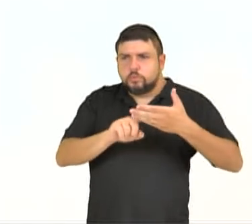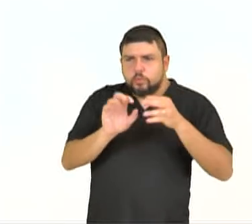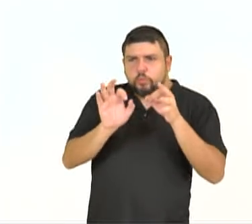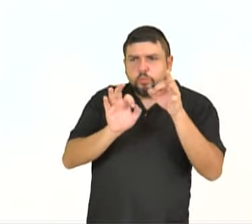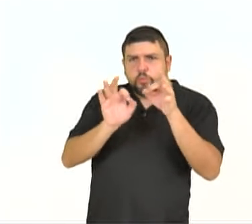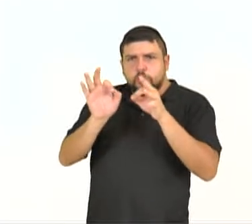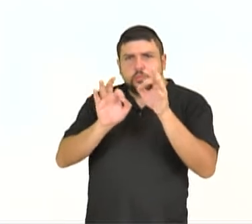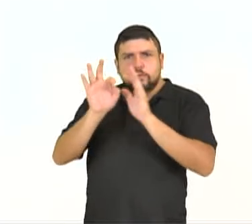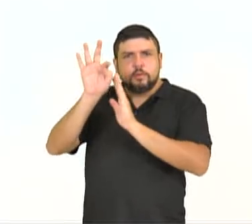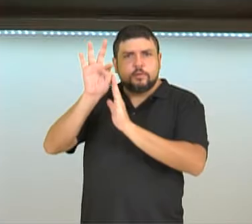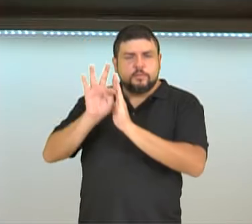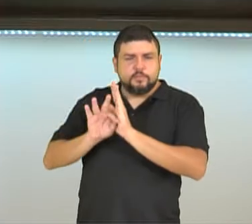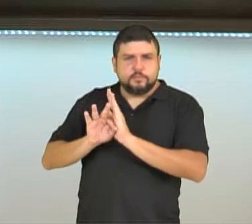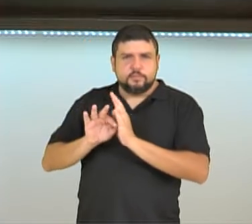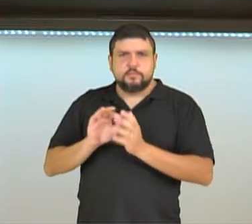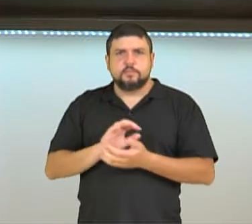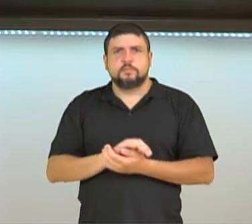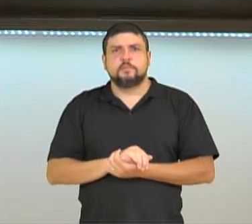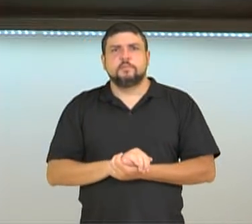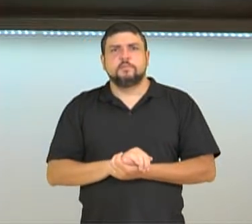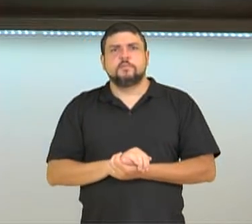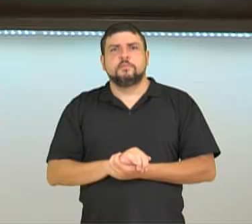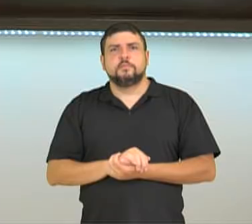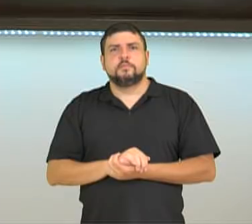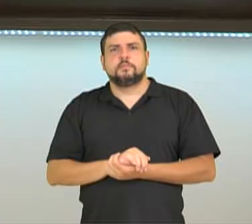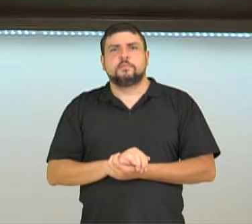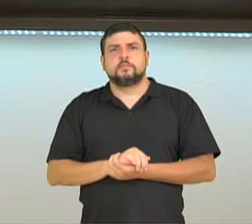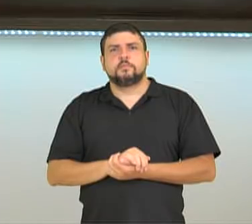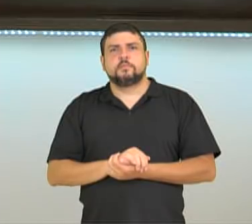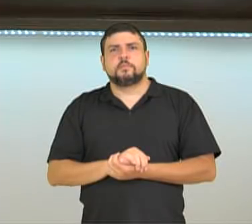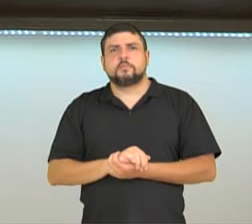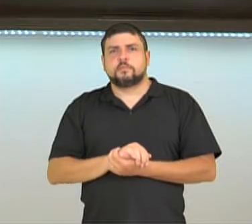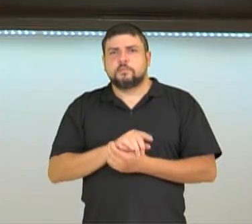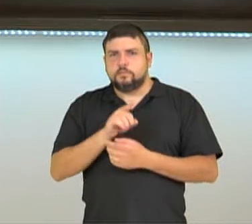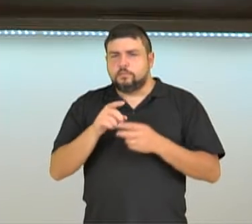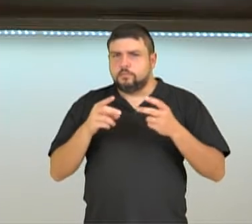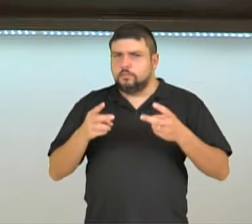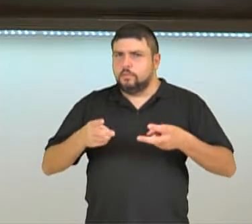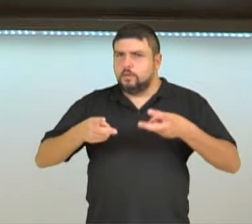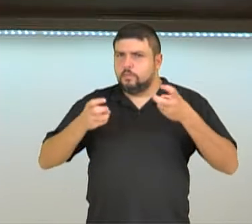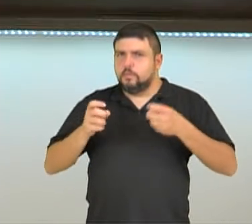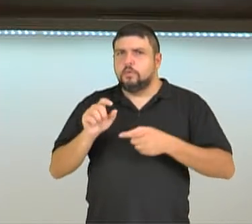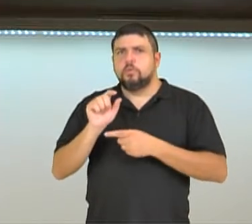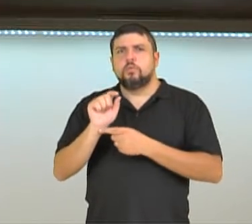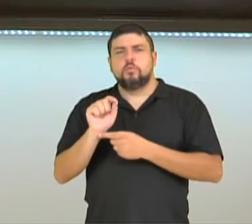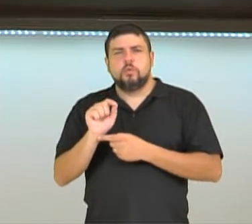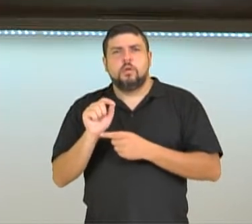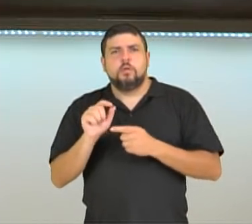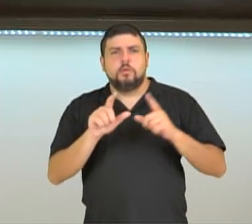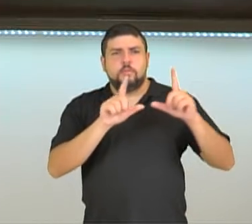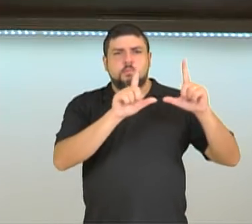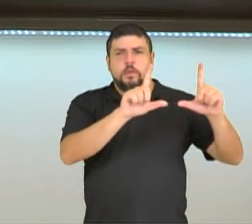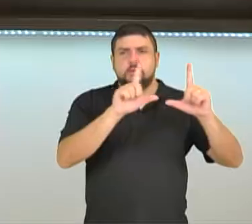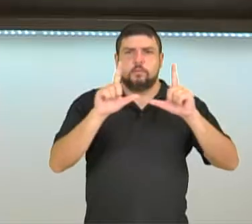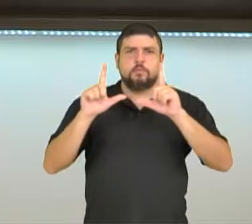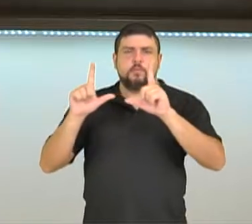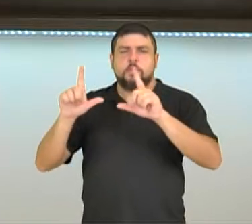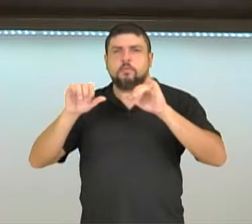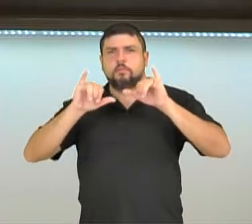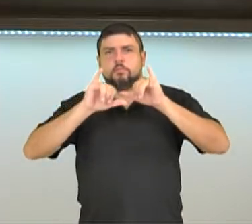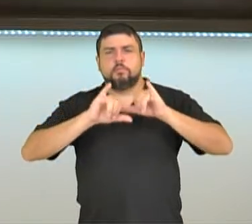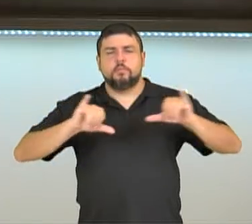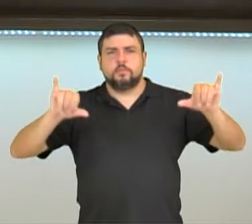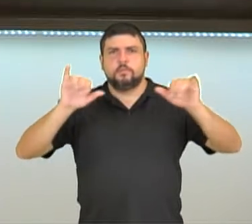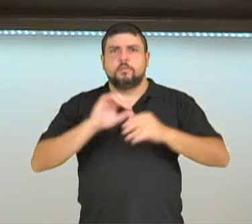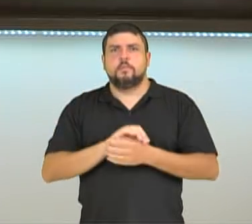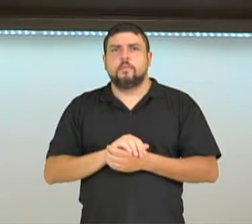textual. Como você percebeu, iremos analisar os elementos que compõem dois cartazes de campanha.